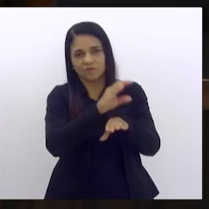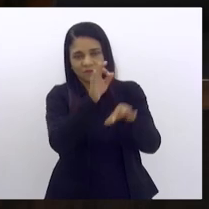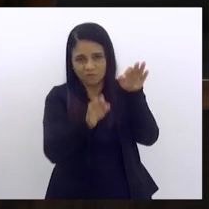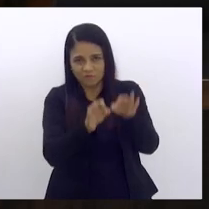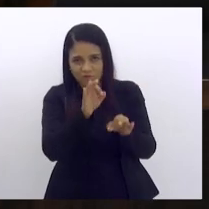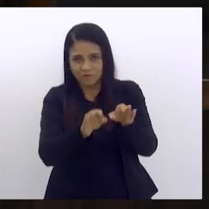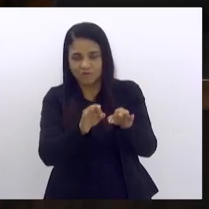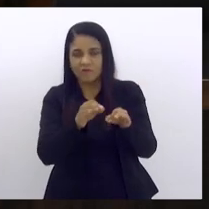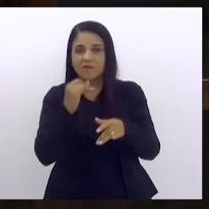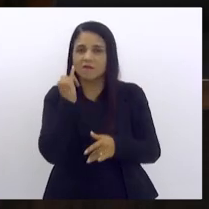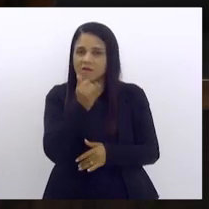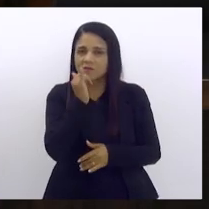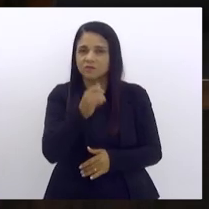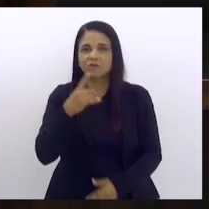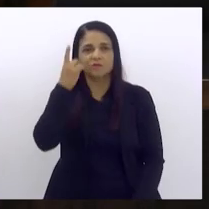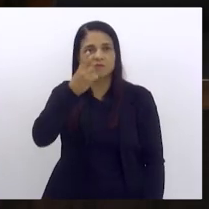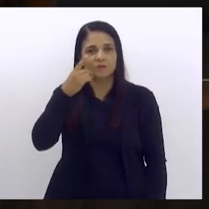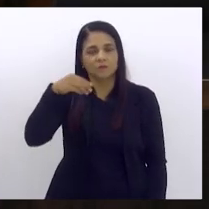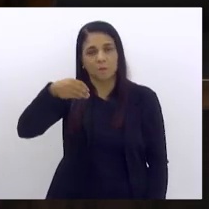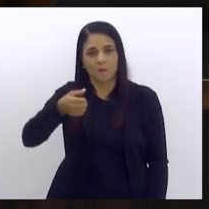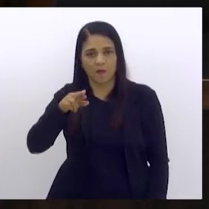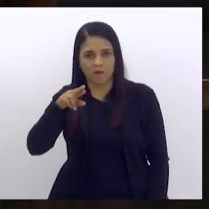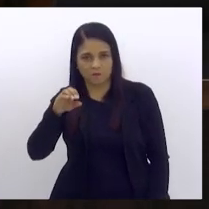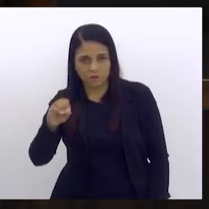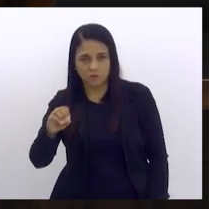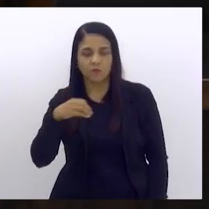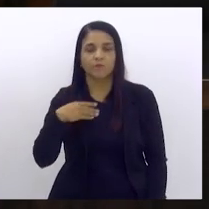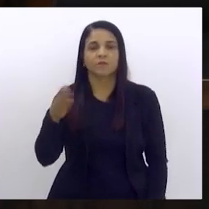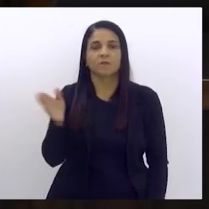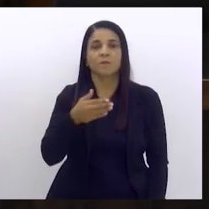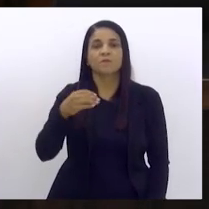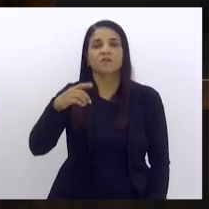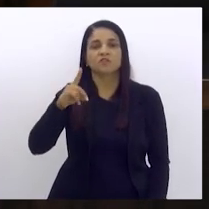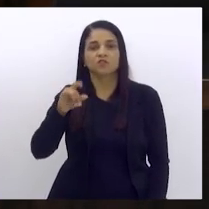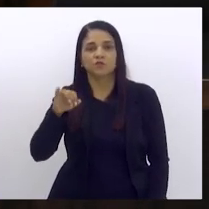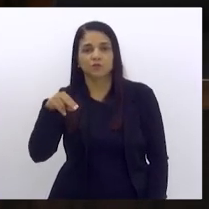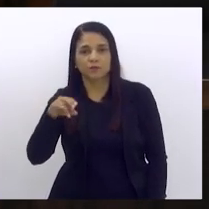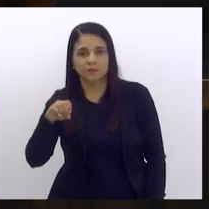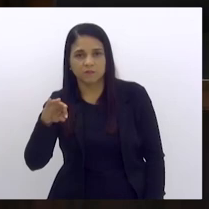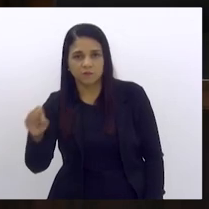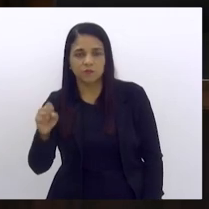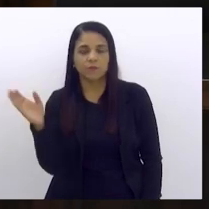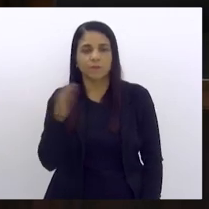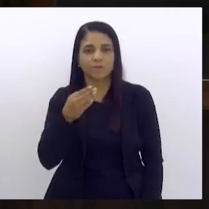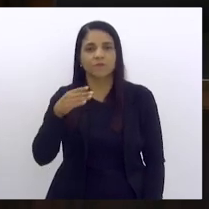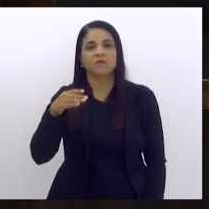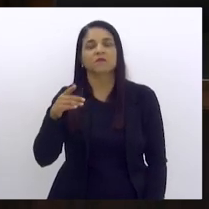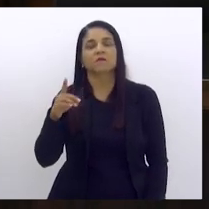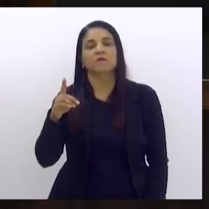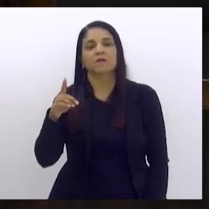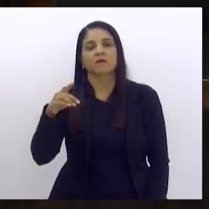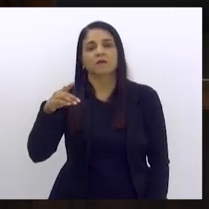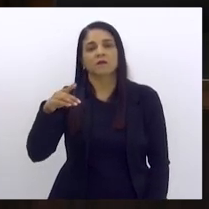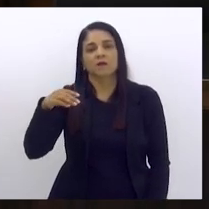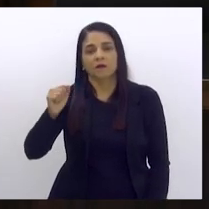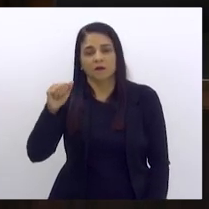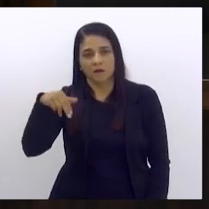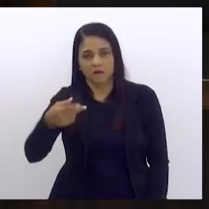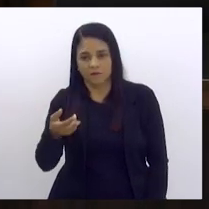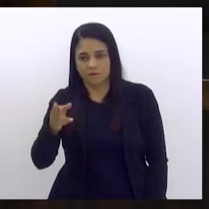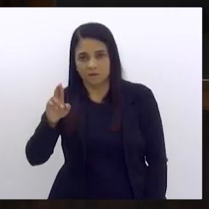Justiça. Relatores, deputado Márcio Pacheco, Dionísio Lins, Anderson Moraes e Carlos Macedo. Em